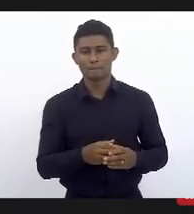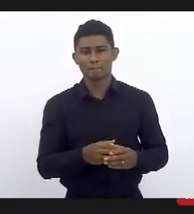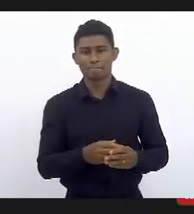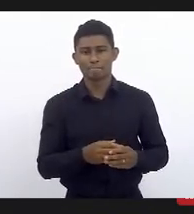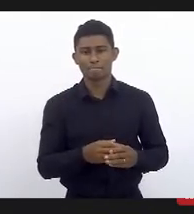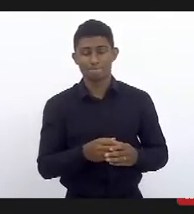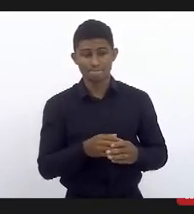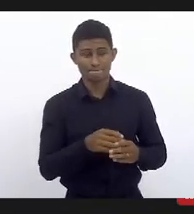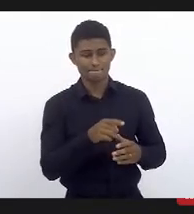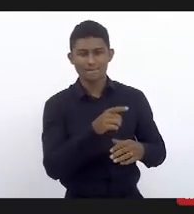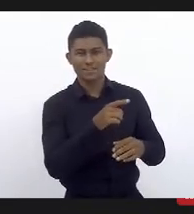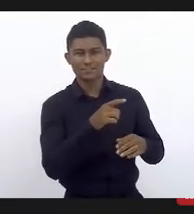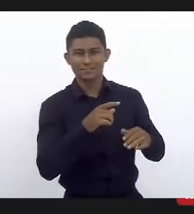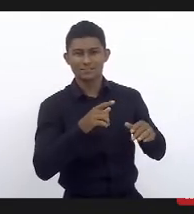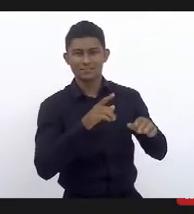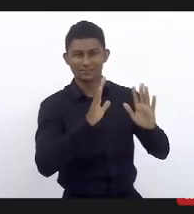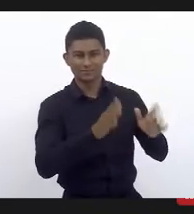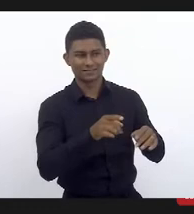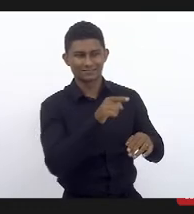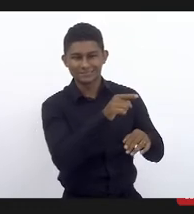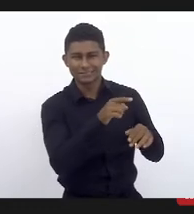da prática, a operação